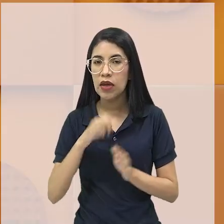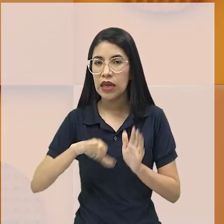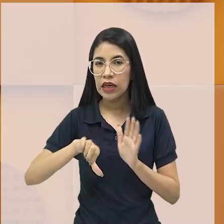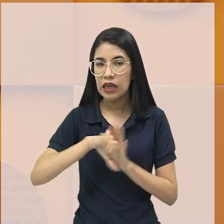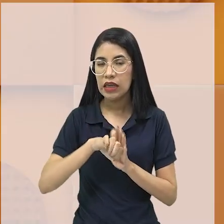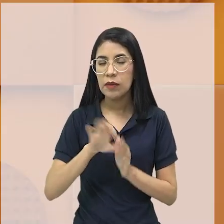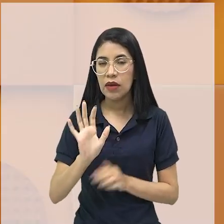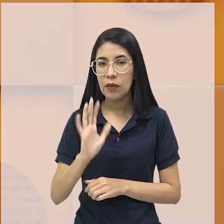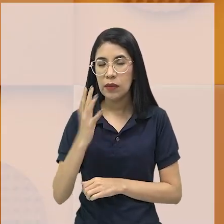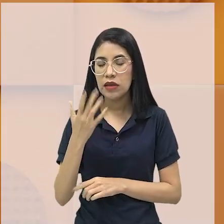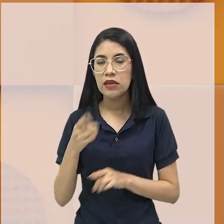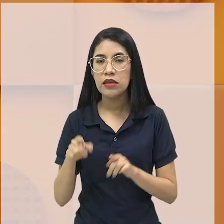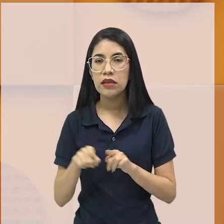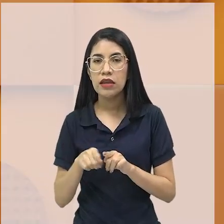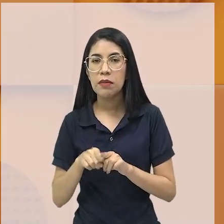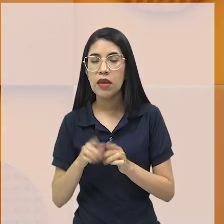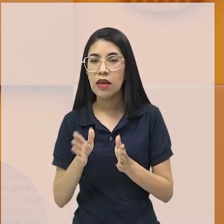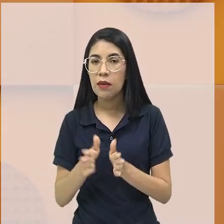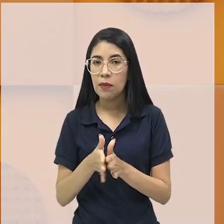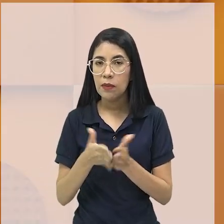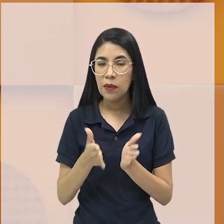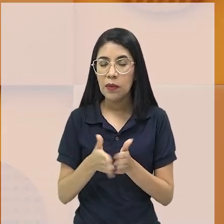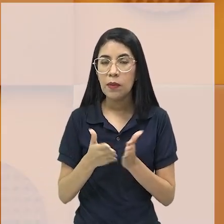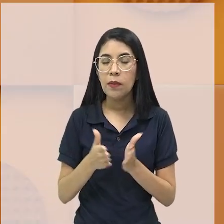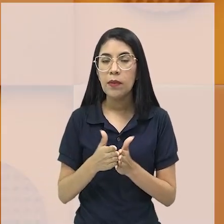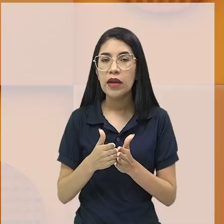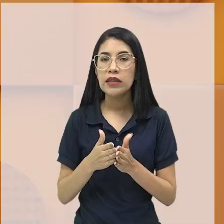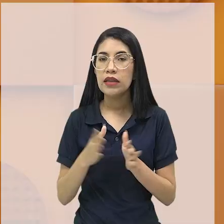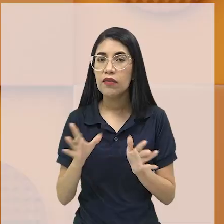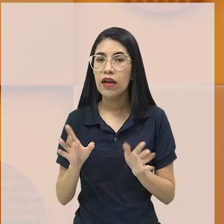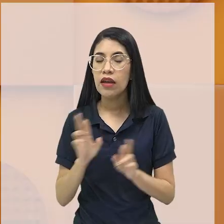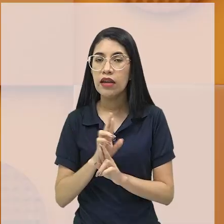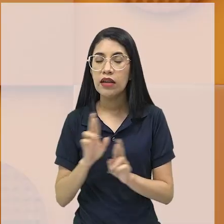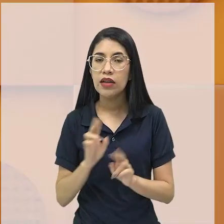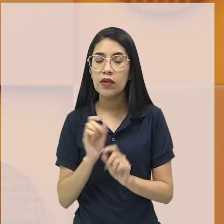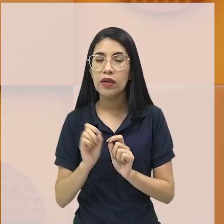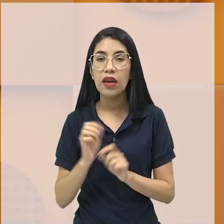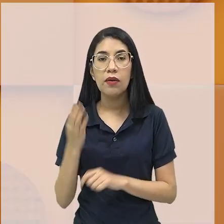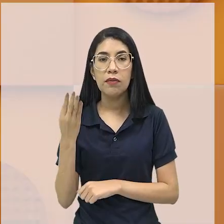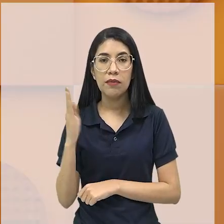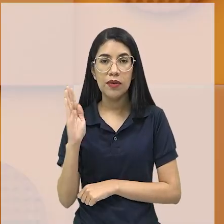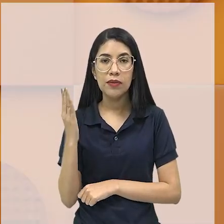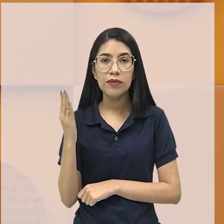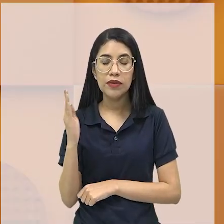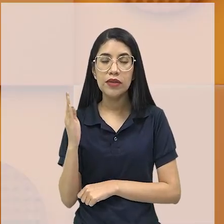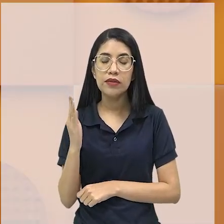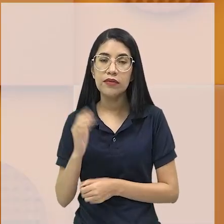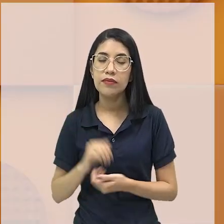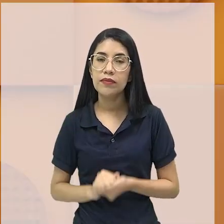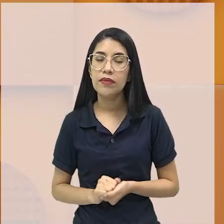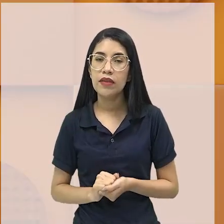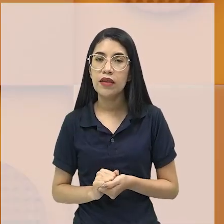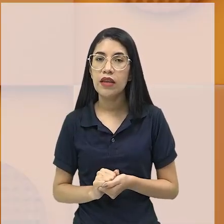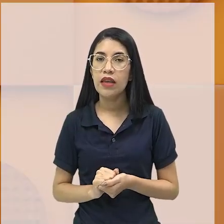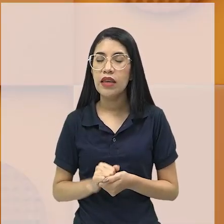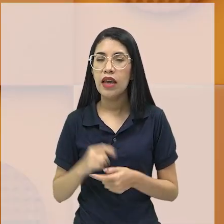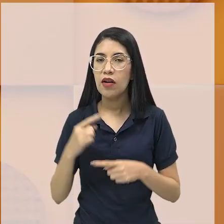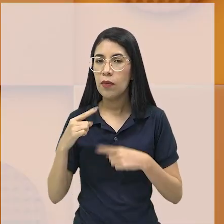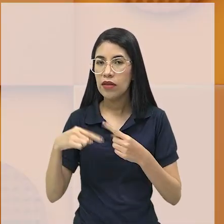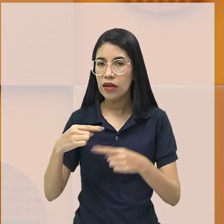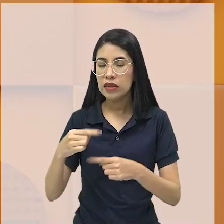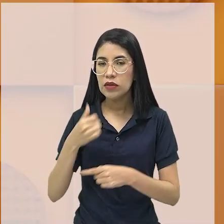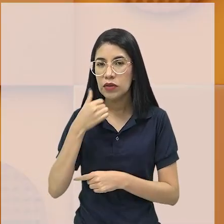criminalidade, né, como problemas de pobreza, inclusive, eram muito ligadas à questão biológica, né, eram passados de pai